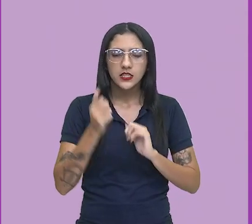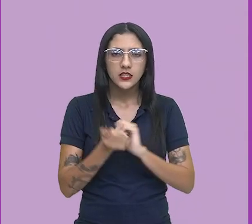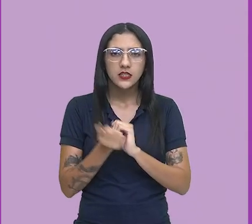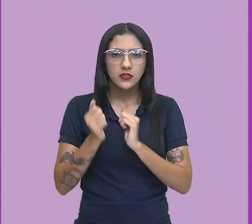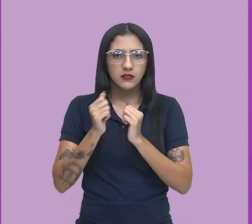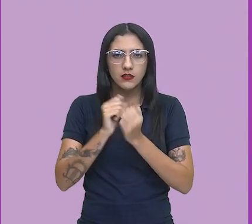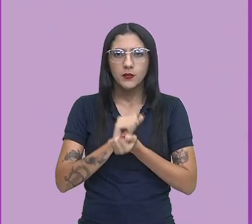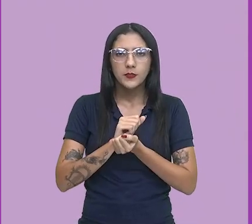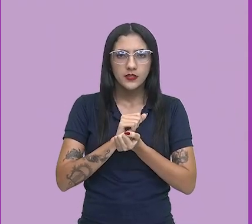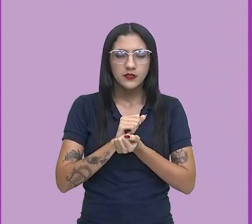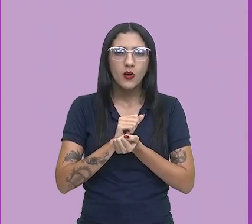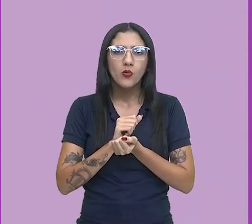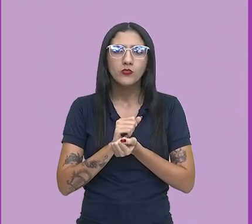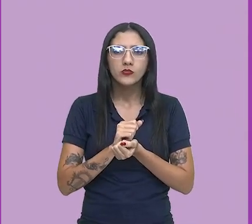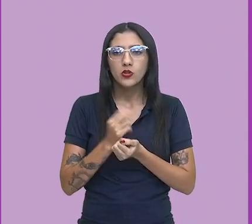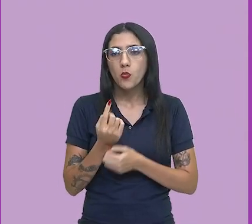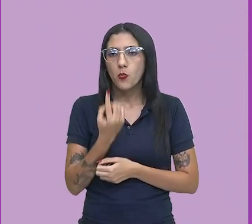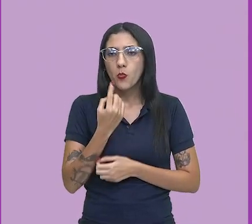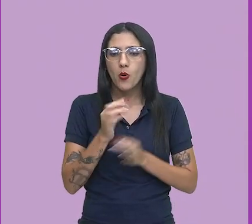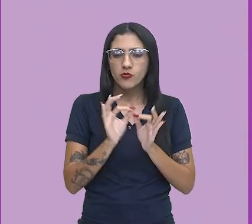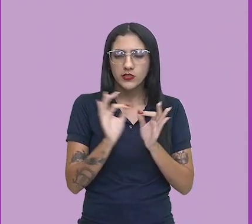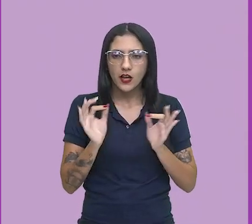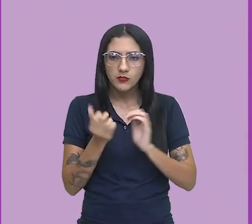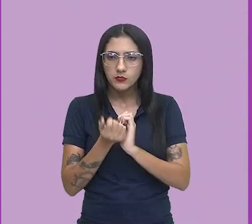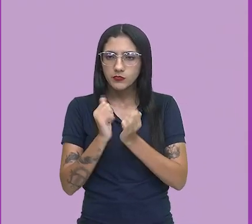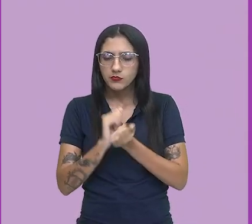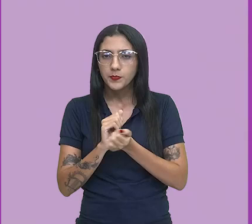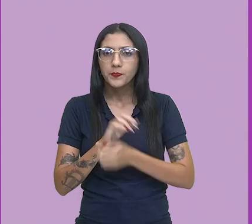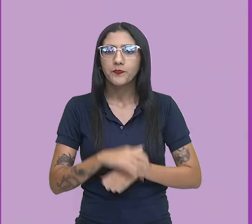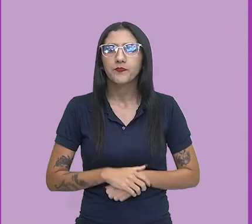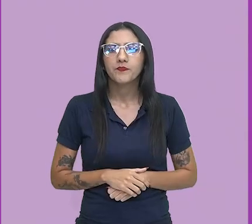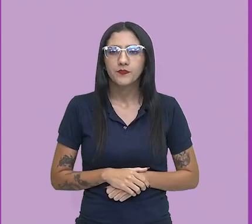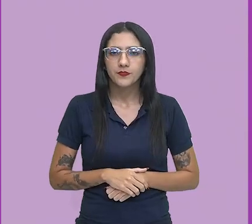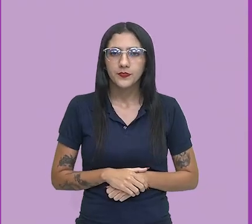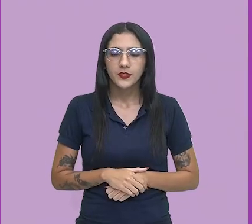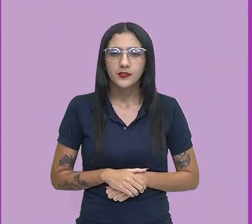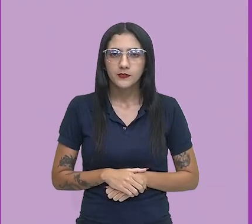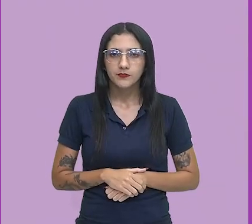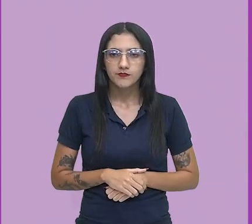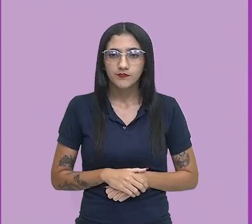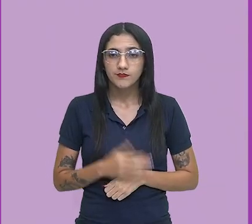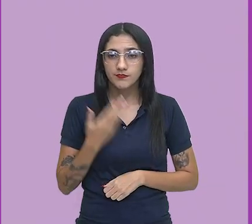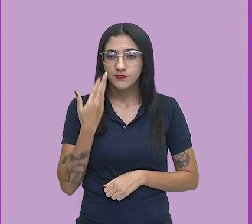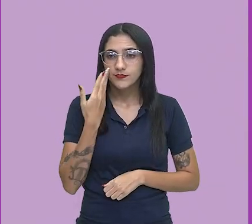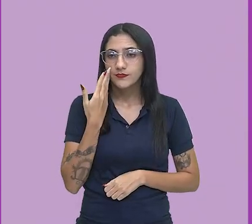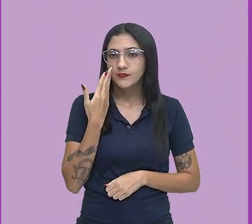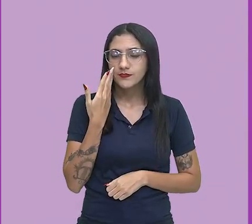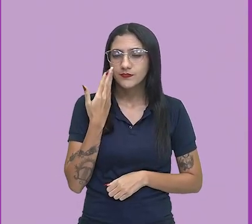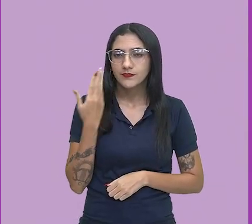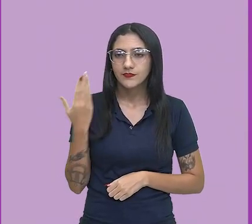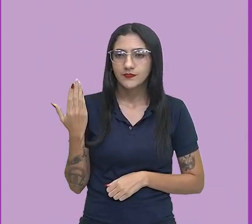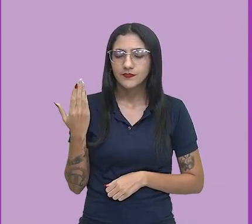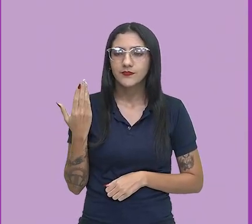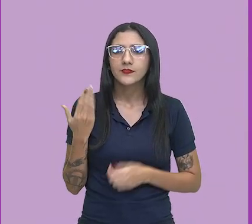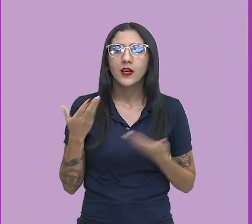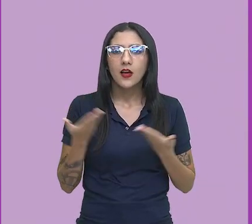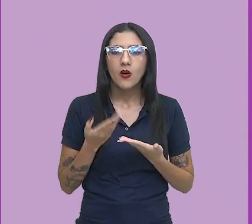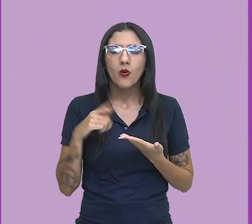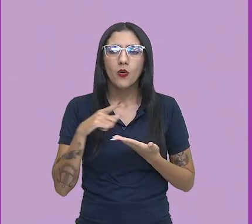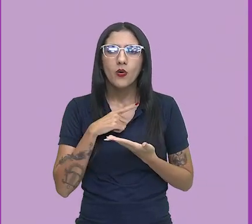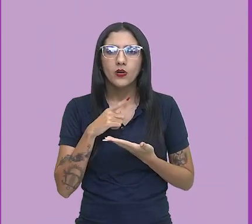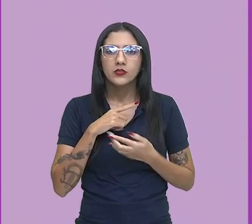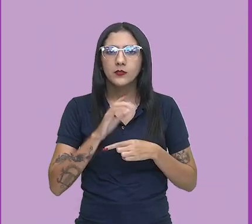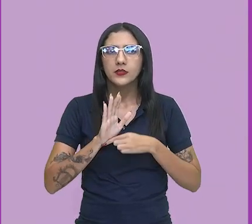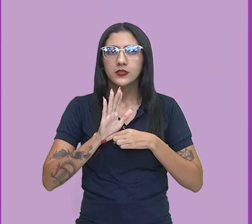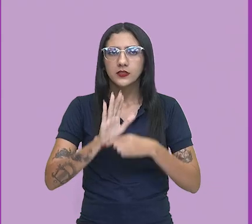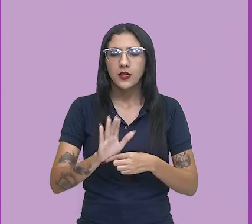conversão de uma unidade para outra, eu trouxe essa cartela, eu quero que você acompanhe comigo, veja só. Então eu tenho uma medida